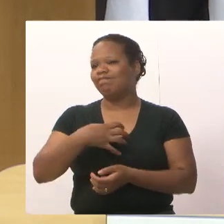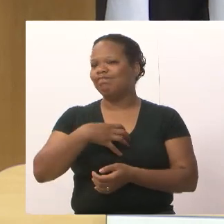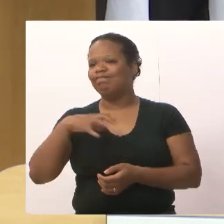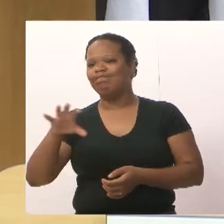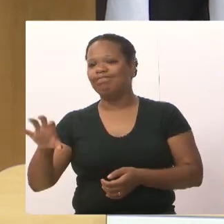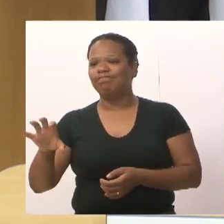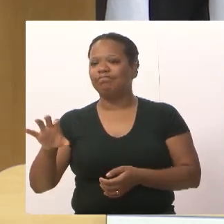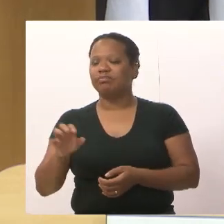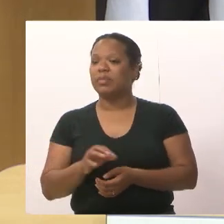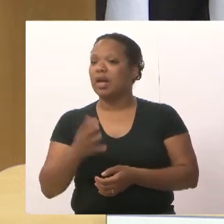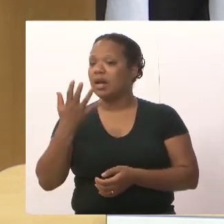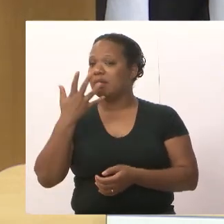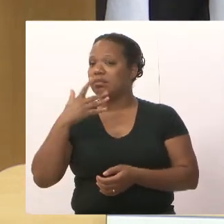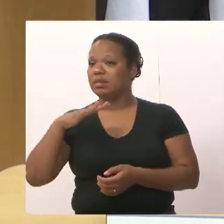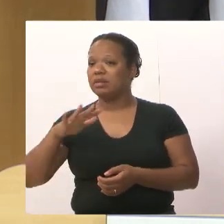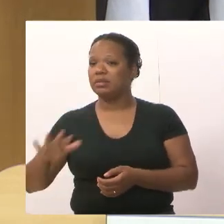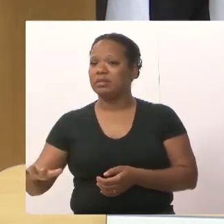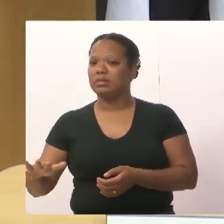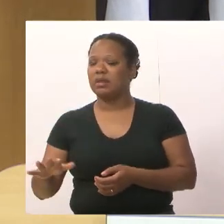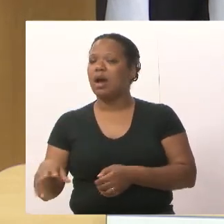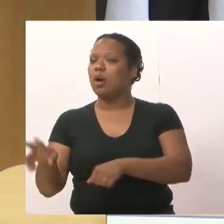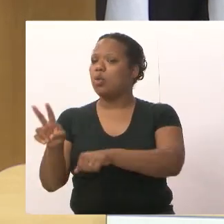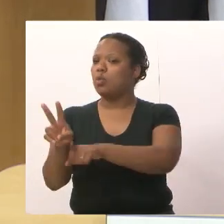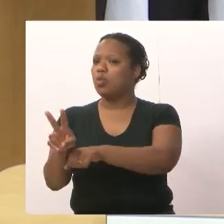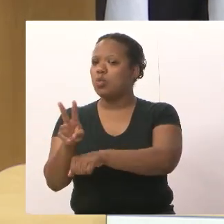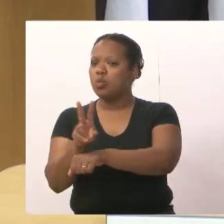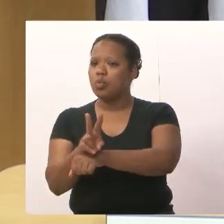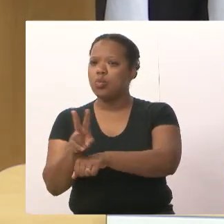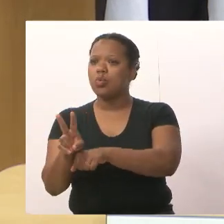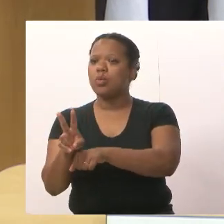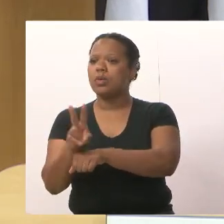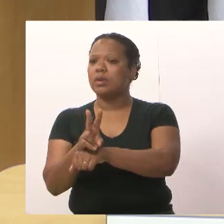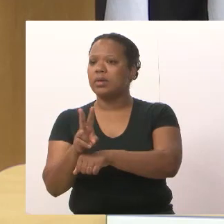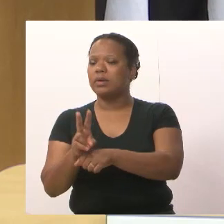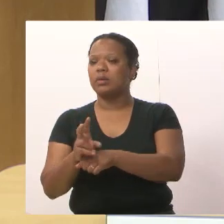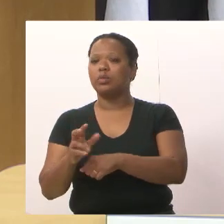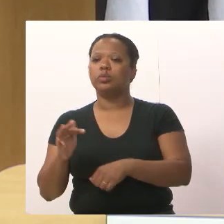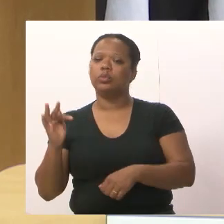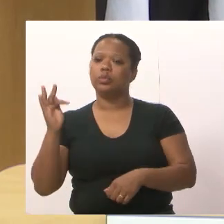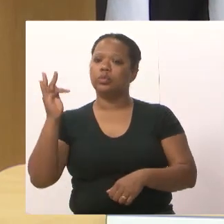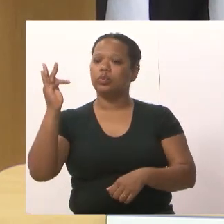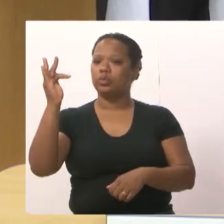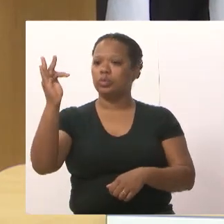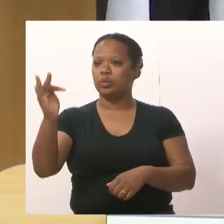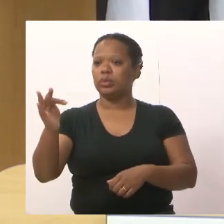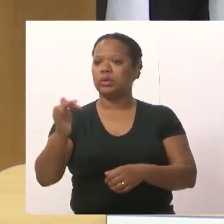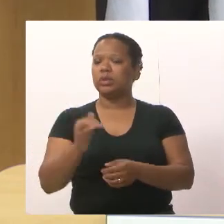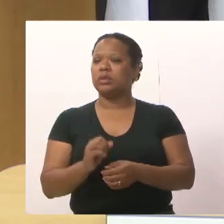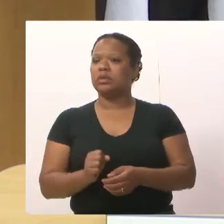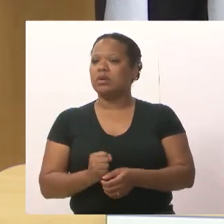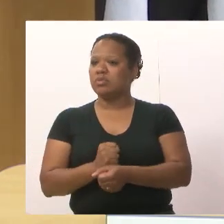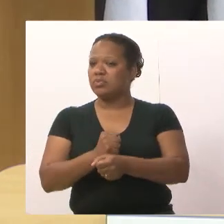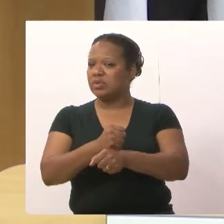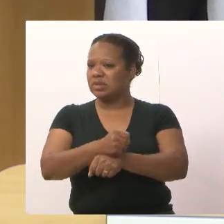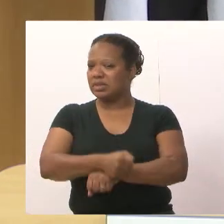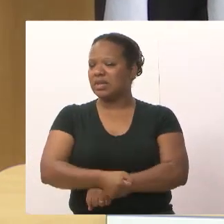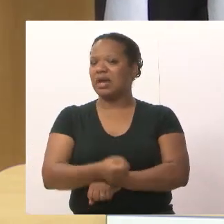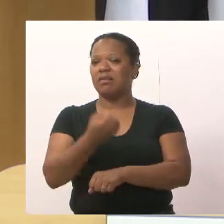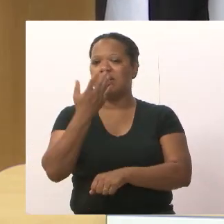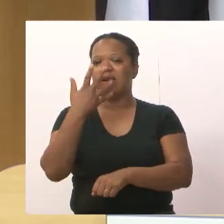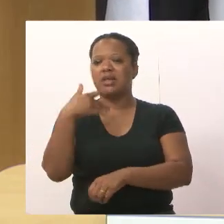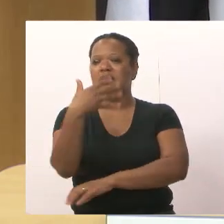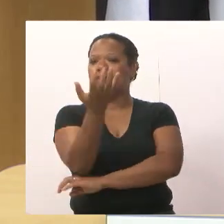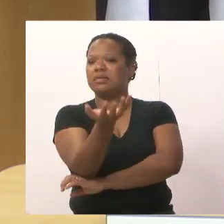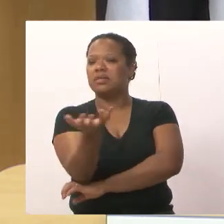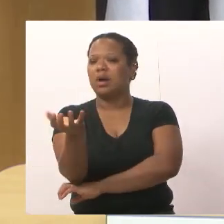Não, eles pegavam uma criança, cuidavam, por quê? Mais para frente, forçavam a criança a pedir esmola ou